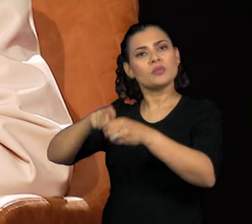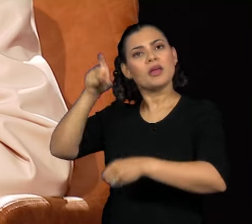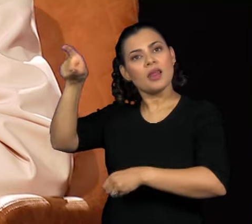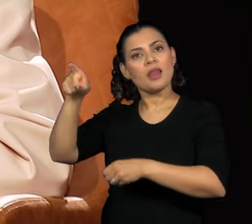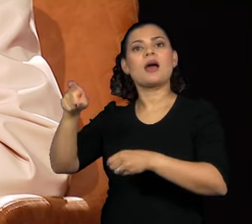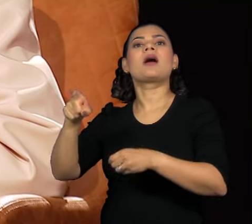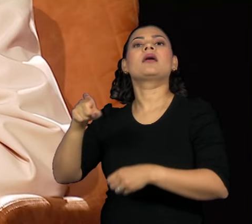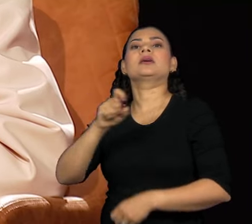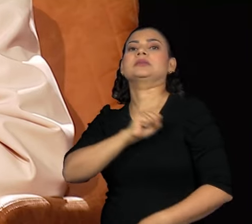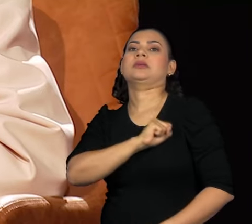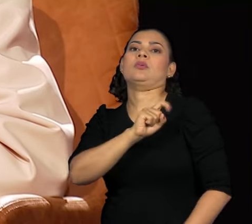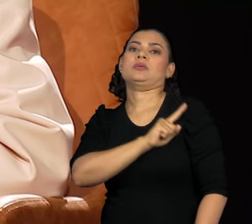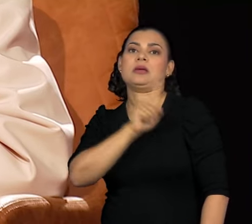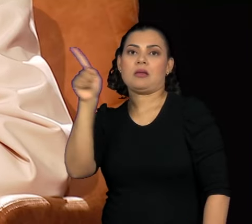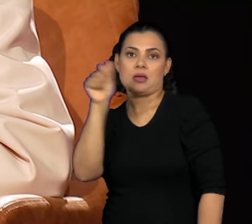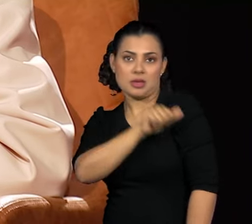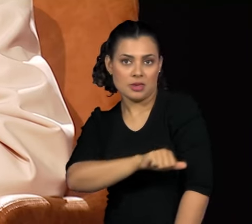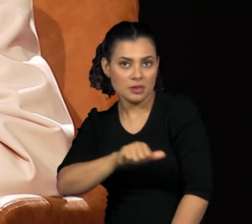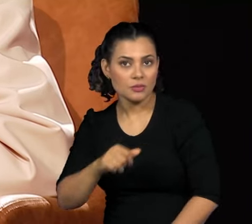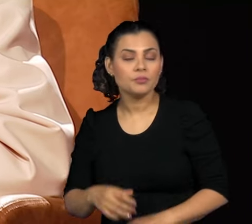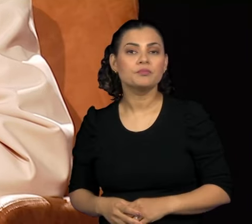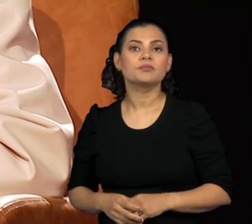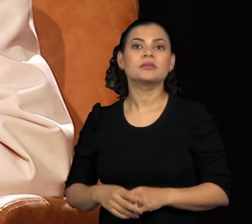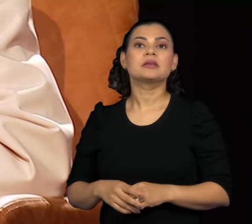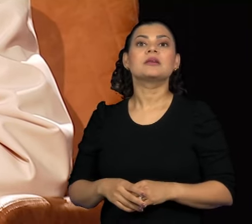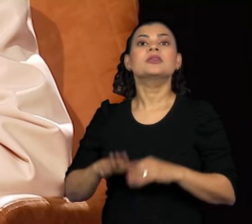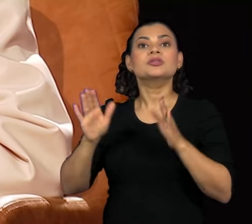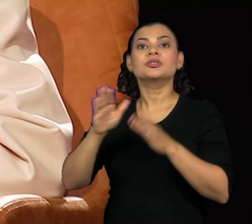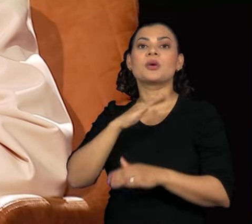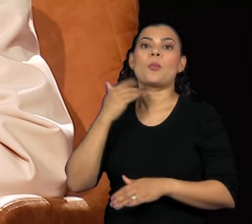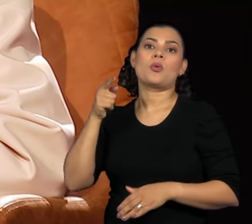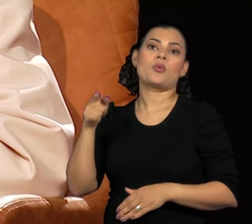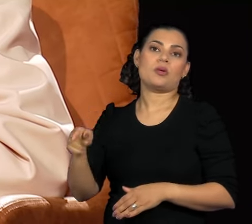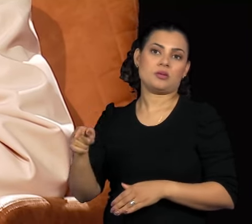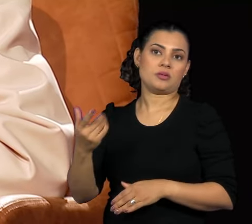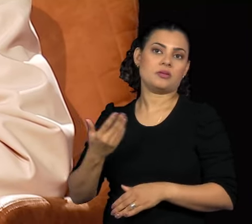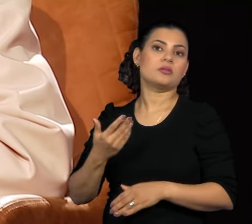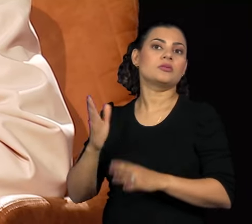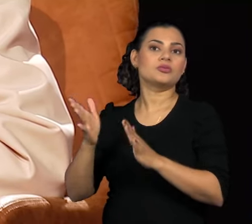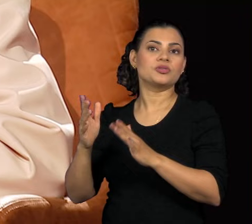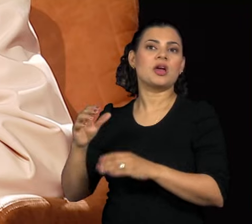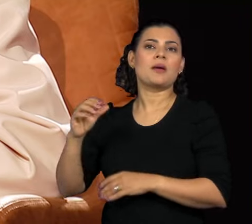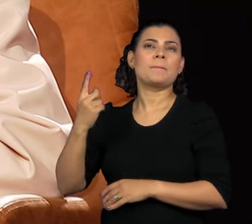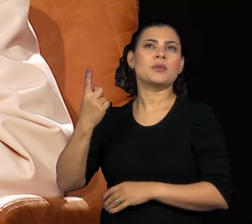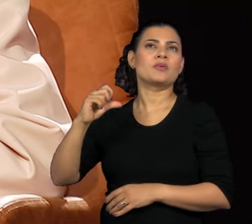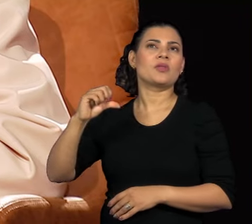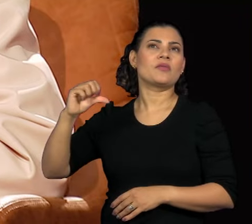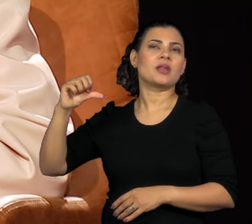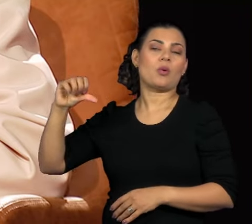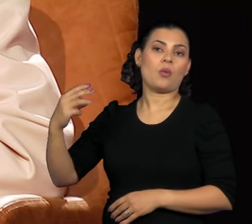do seu Rei das Ervas. Mãe Alice já tinha até falecido. Ela faleceu em 94.